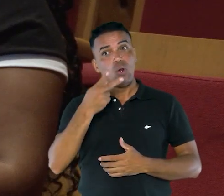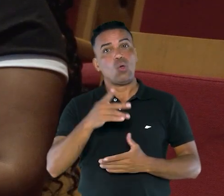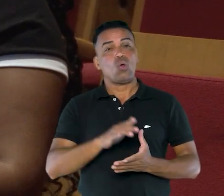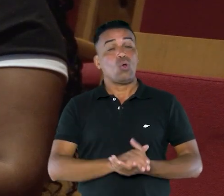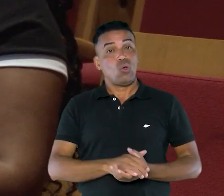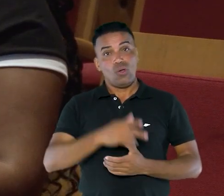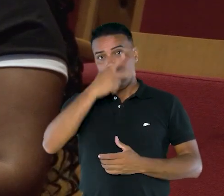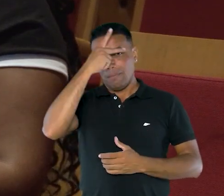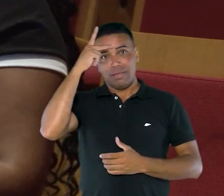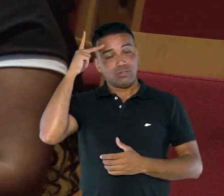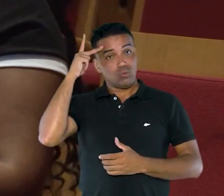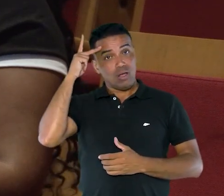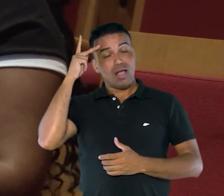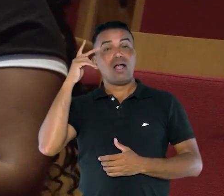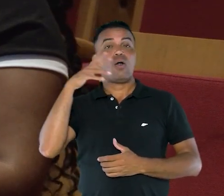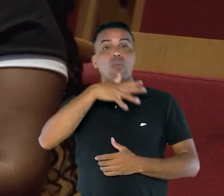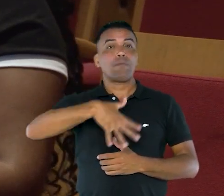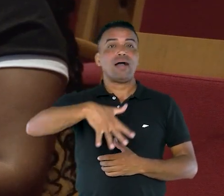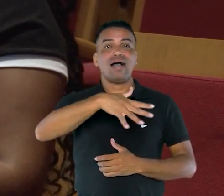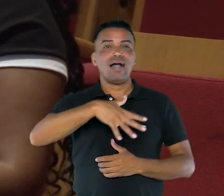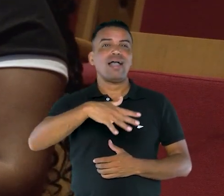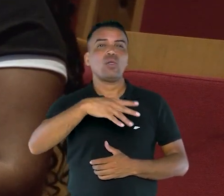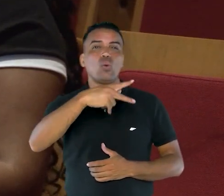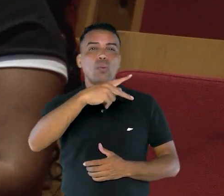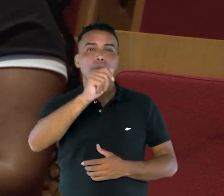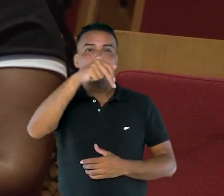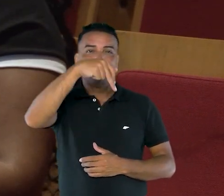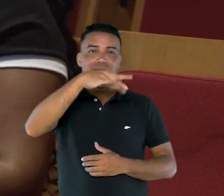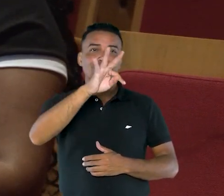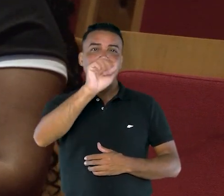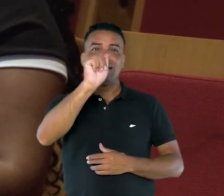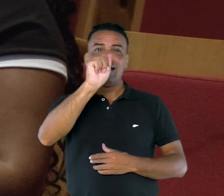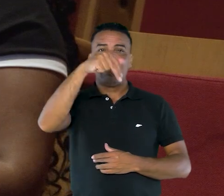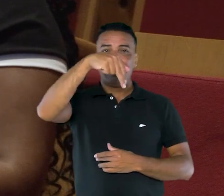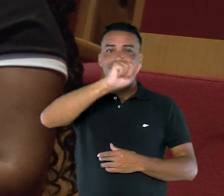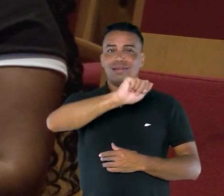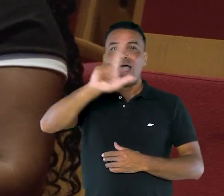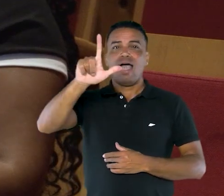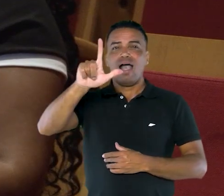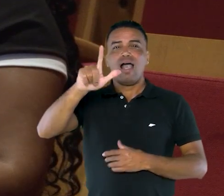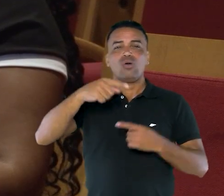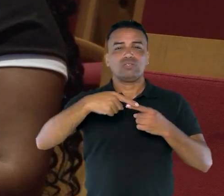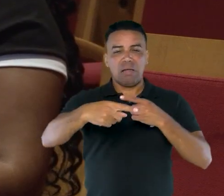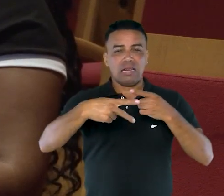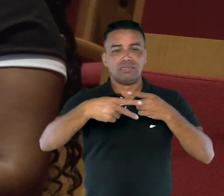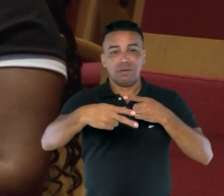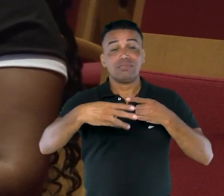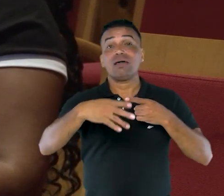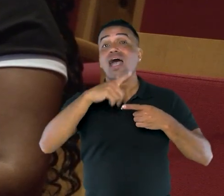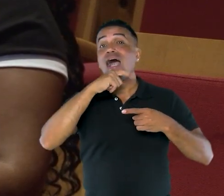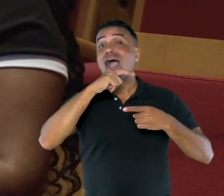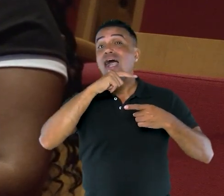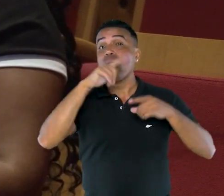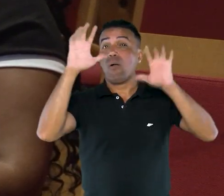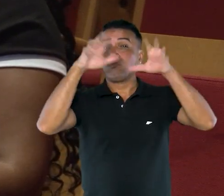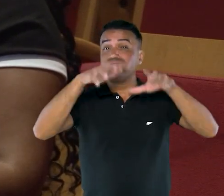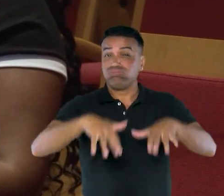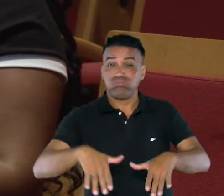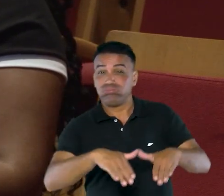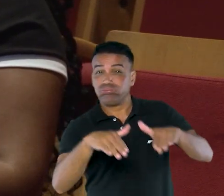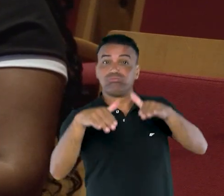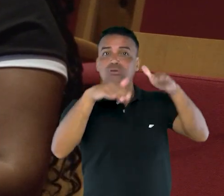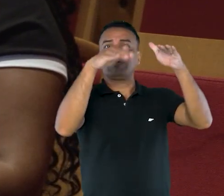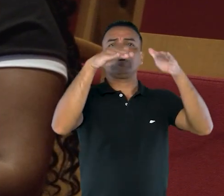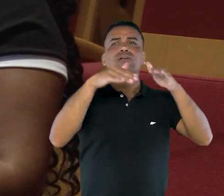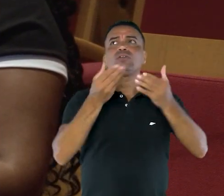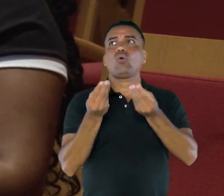do pessoal do bairro do Pantanal, que ficou há semanas, né, embaixo d'água, como que a gente comunica isso para